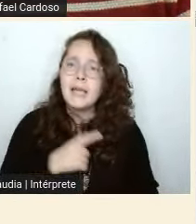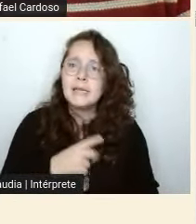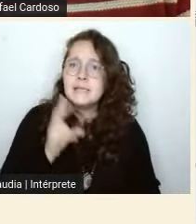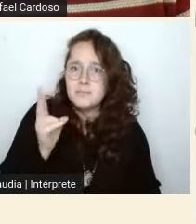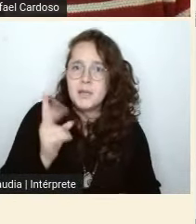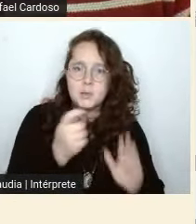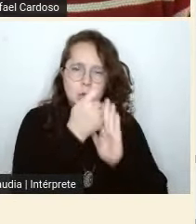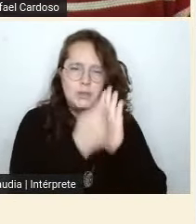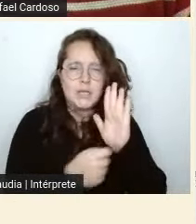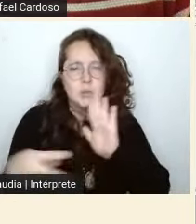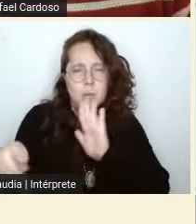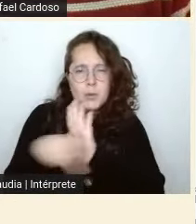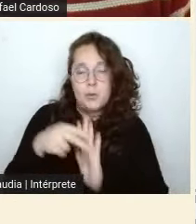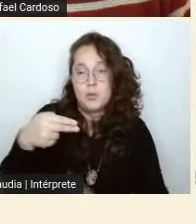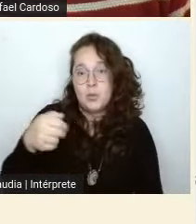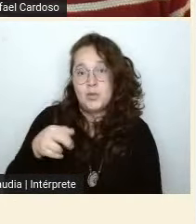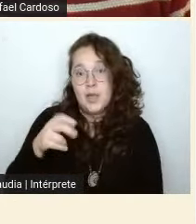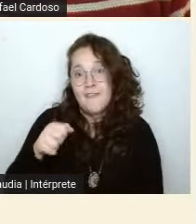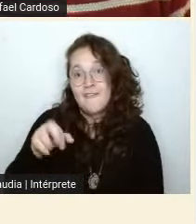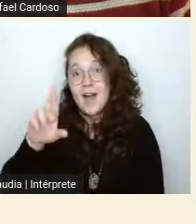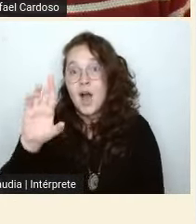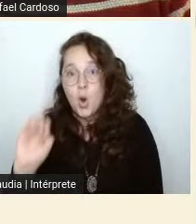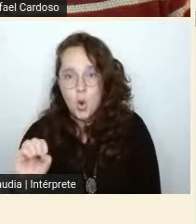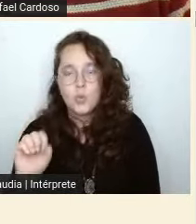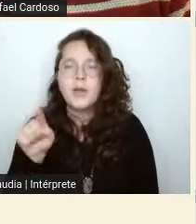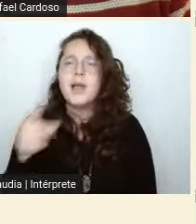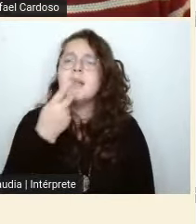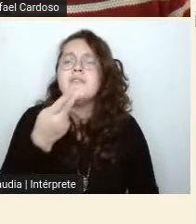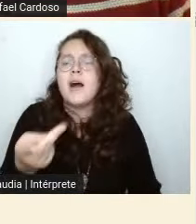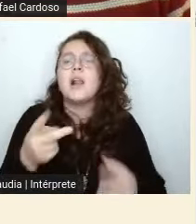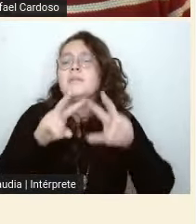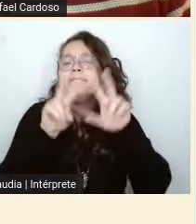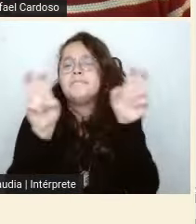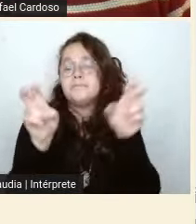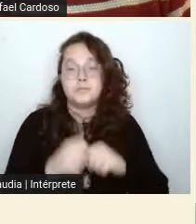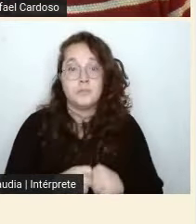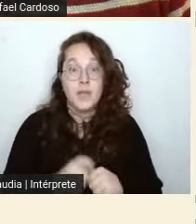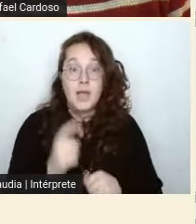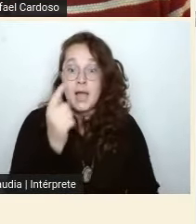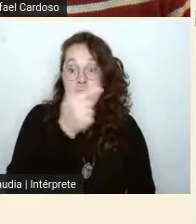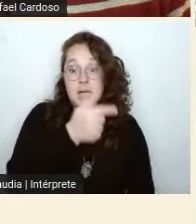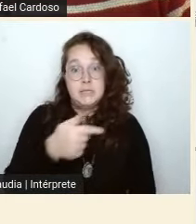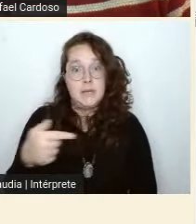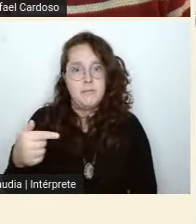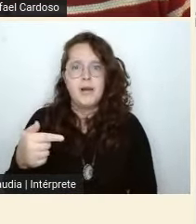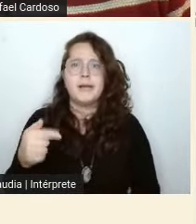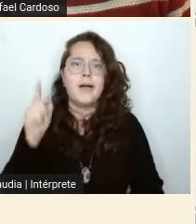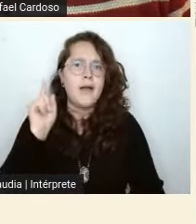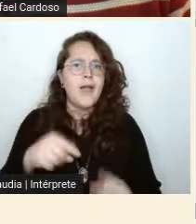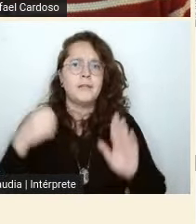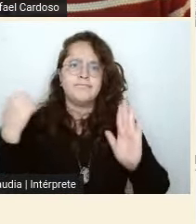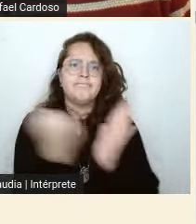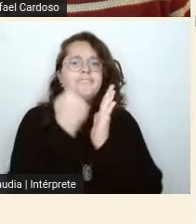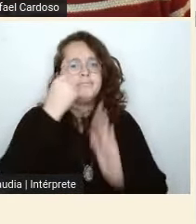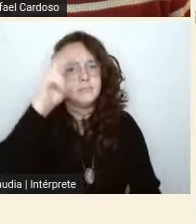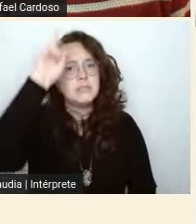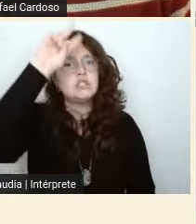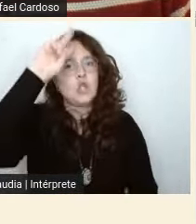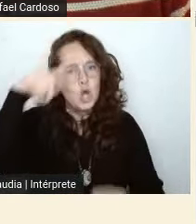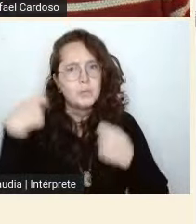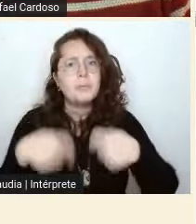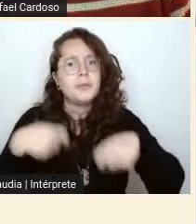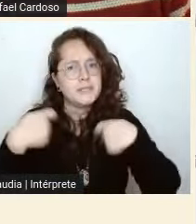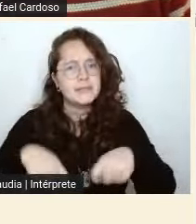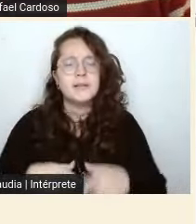que, abre aspas, a semana era uma formalidade historicamente dispensável, fecha aspas. Ou